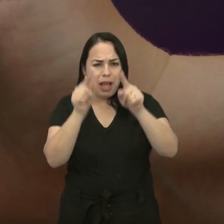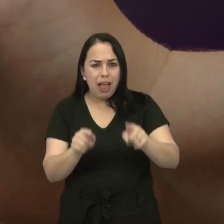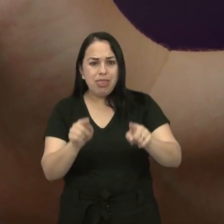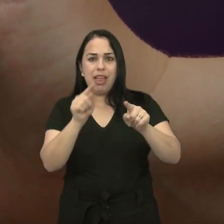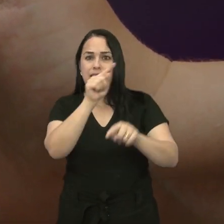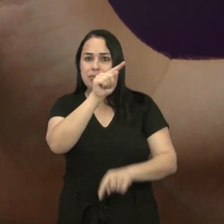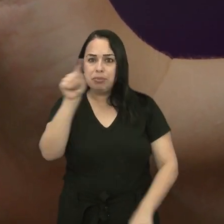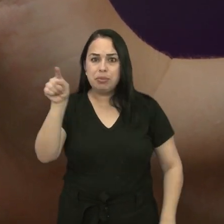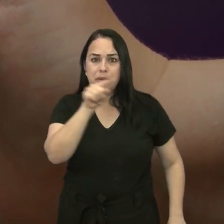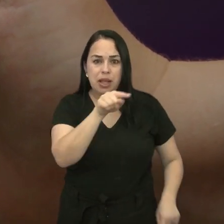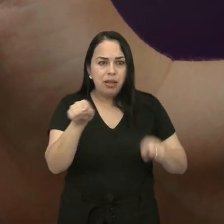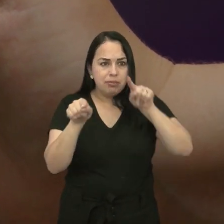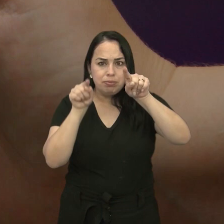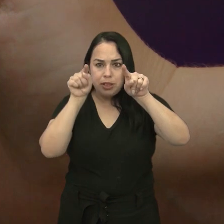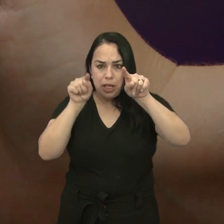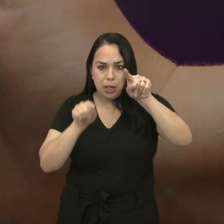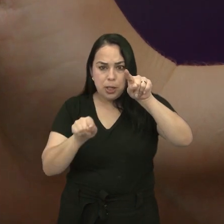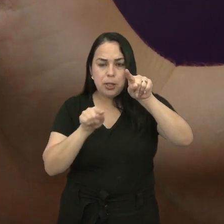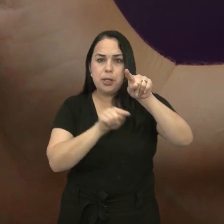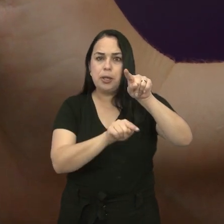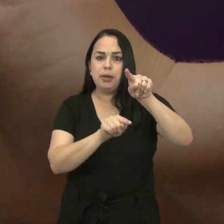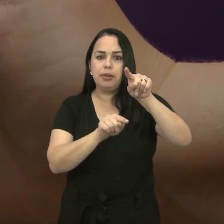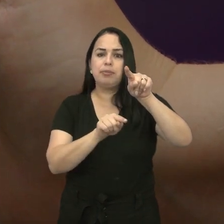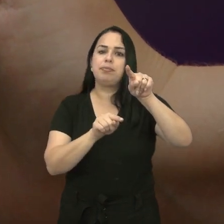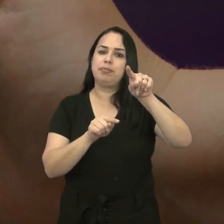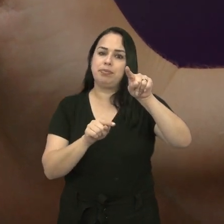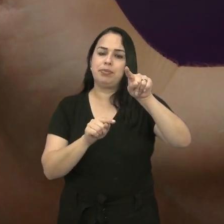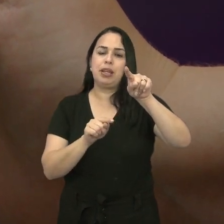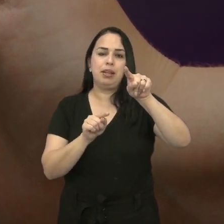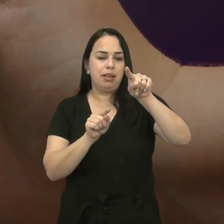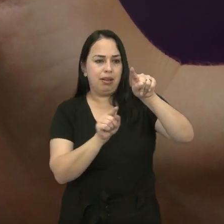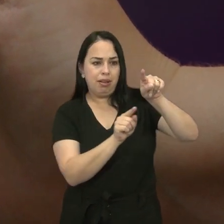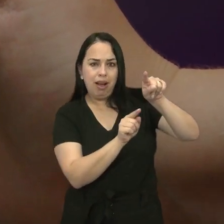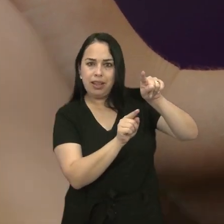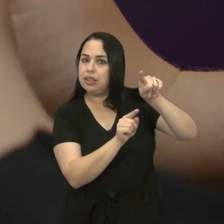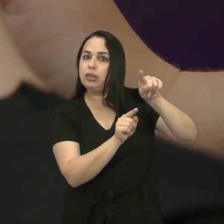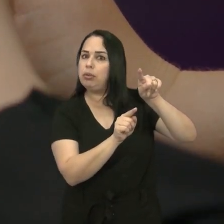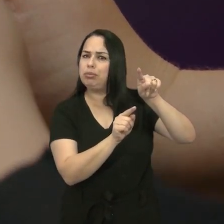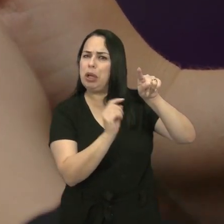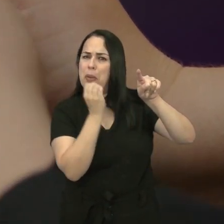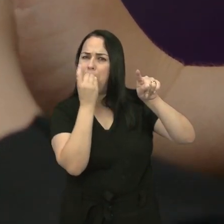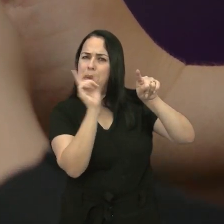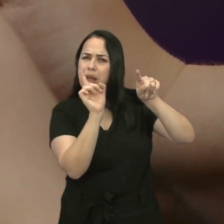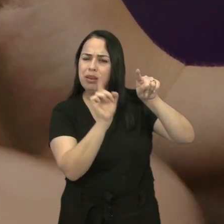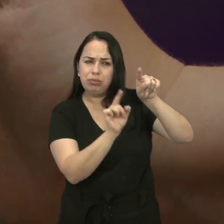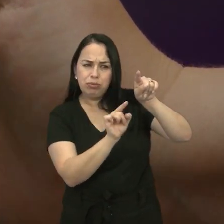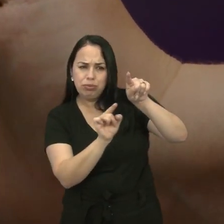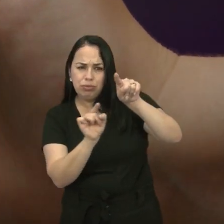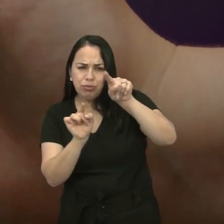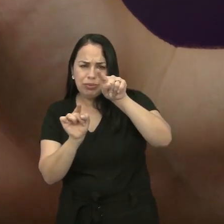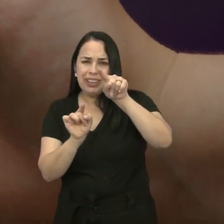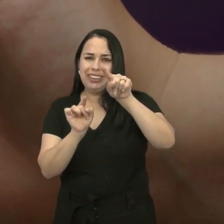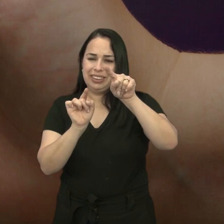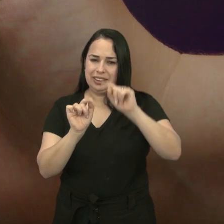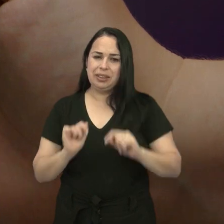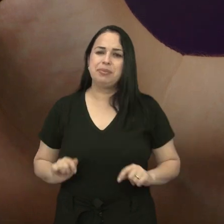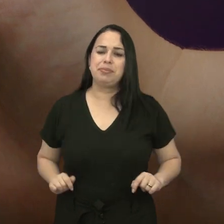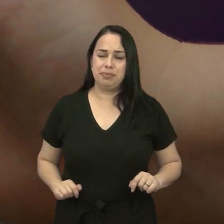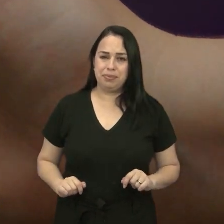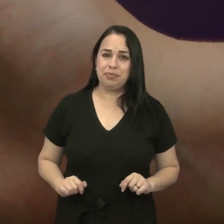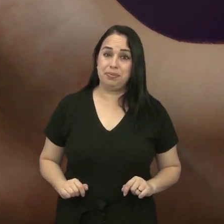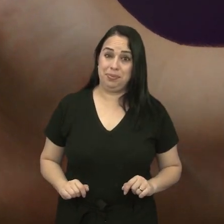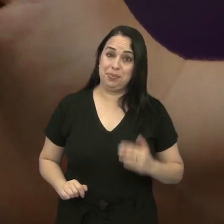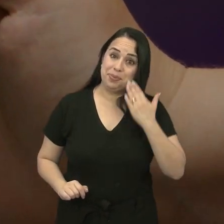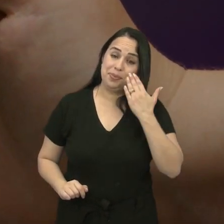direcionais. A gente está vendo aqui, ó, tem uma bem aqui em cima de mim. Eu não posso, por exemplo, fazer isso aqui, de deixar você deixa muito no canto, e aqui não tem nada de interessante, ou, né, o